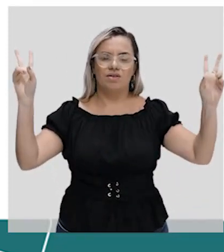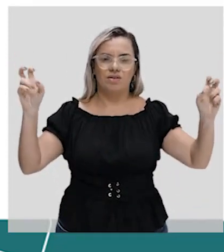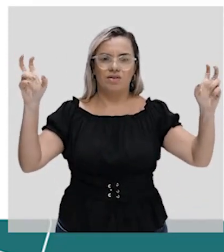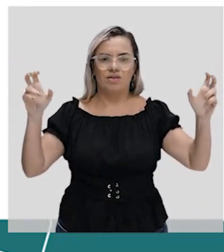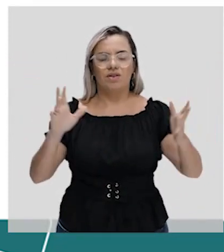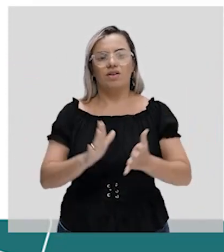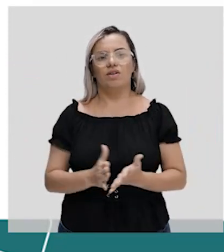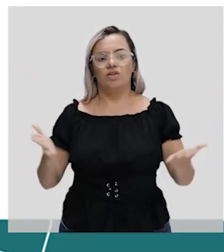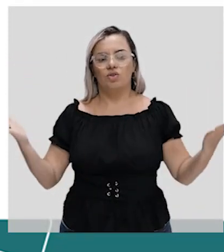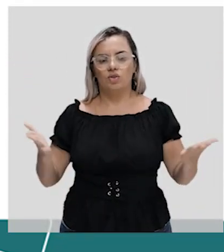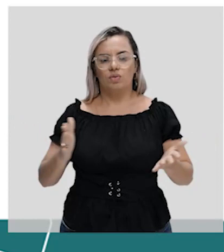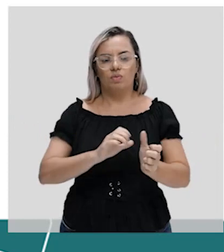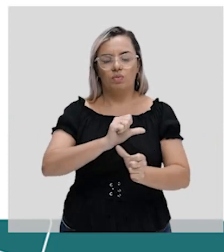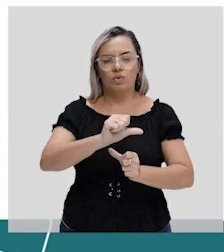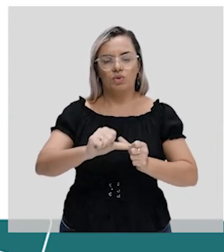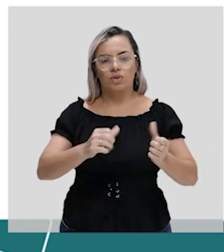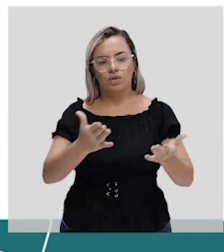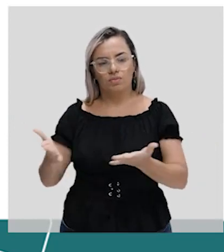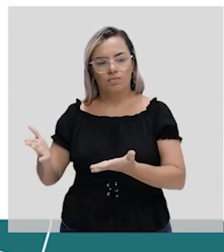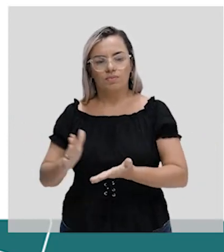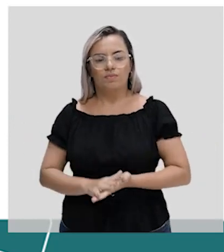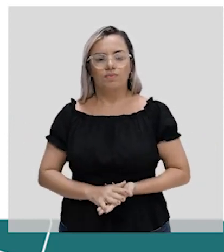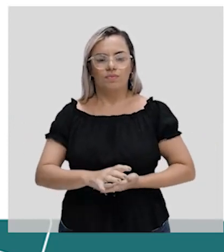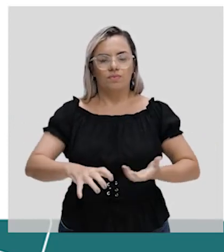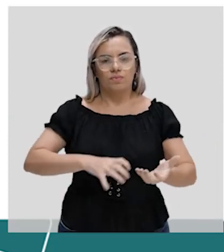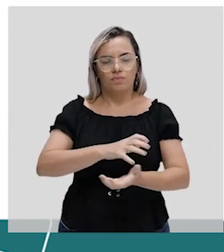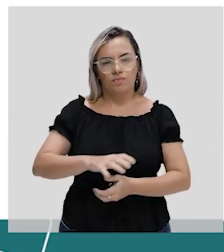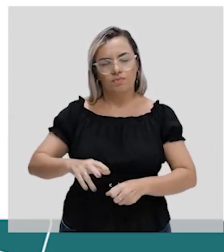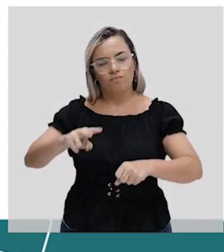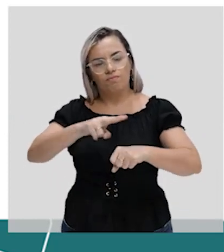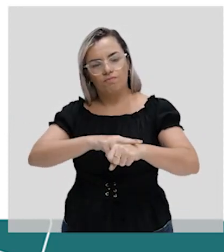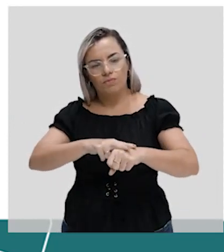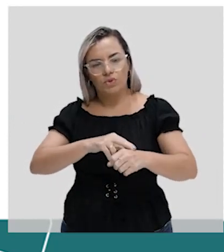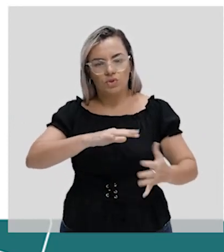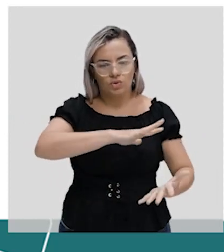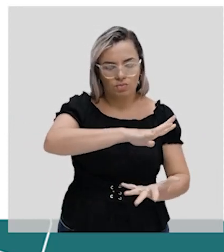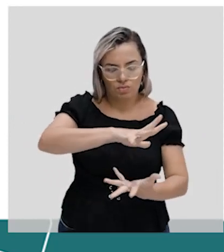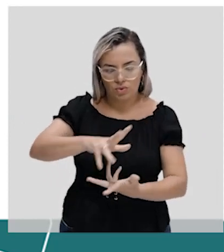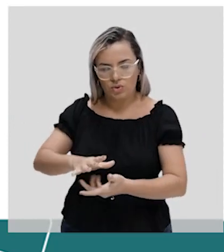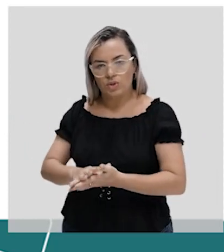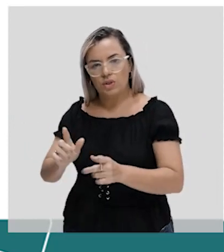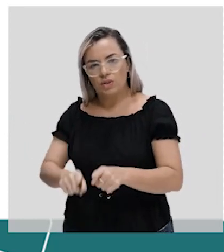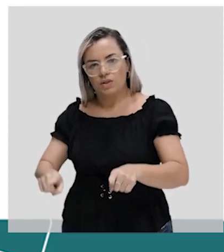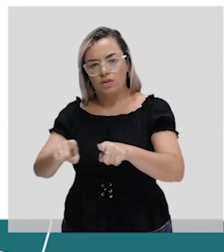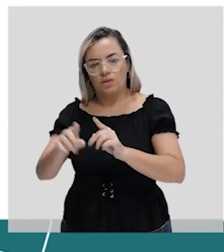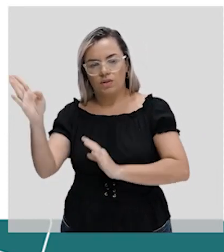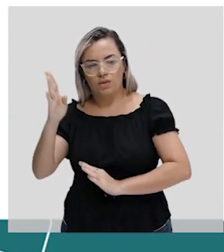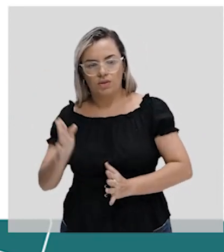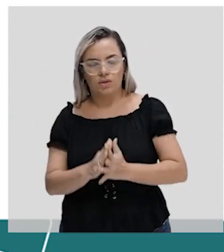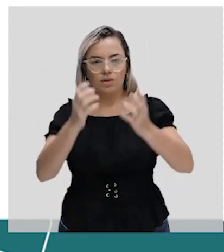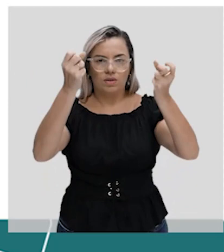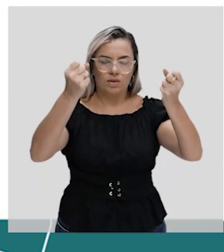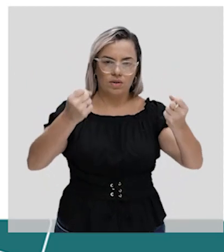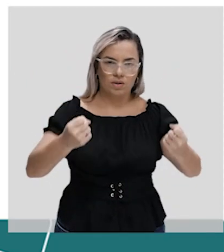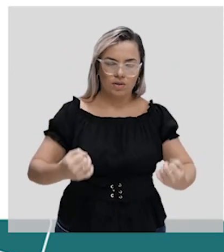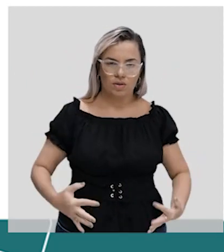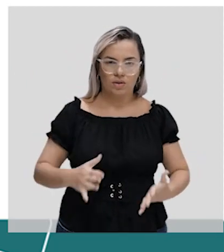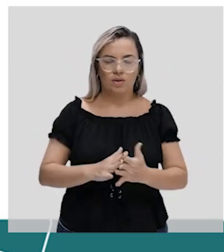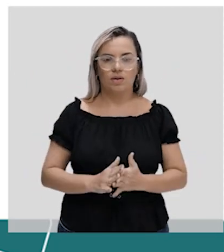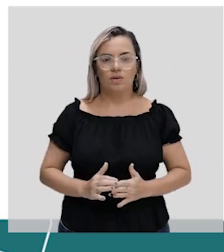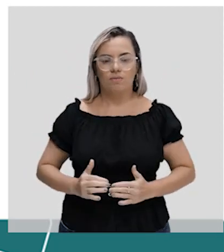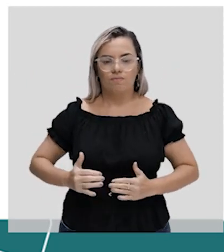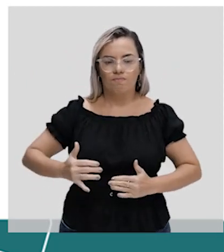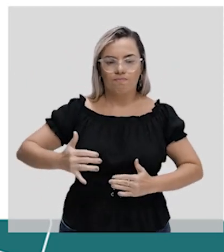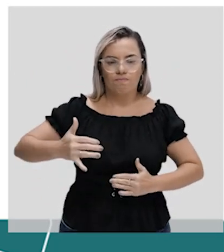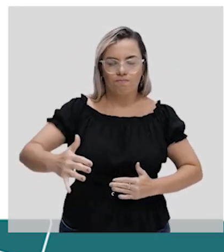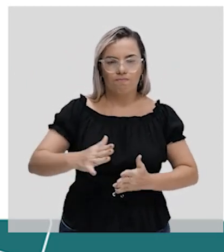hoje. Nós vamos falar sobre a Revolução Verde no mundo e no Brasil. Vamos explicar o que foi esse processo, as suas